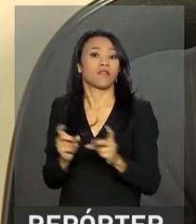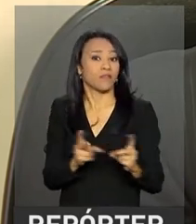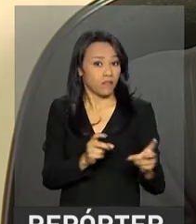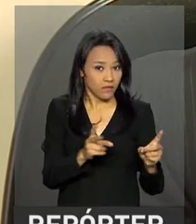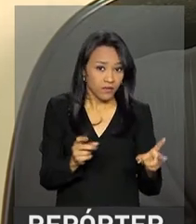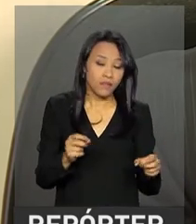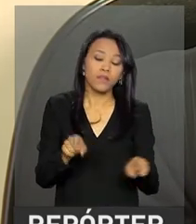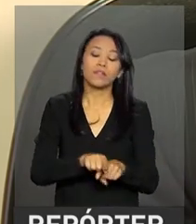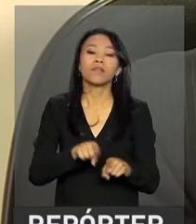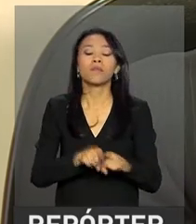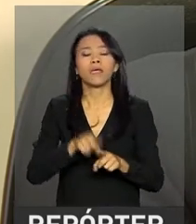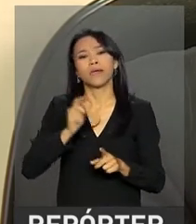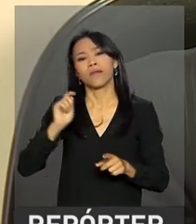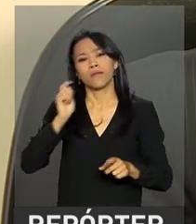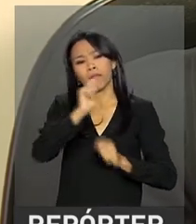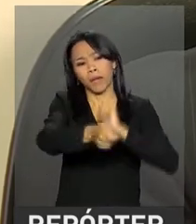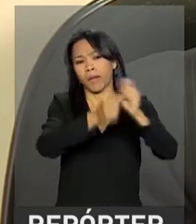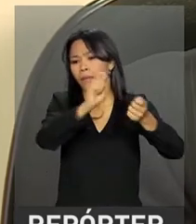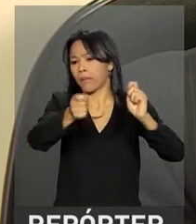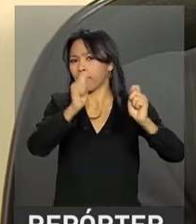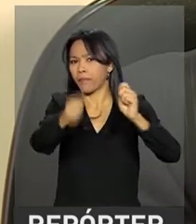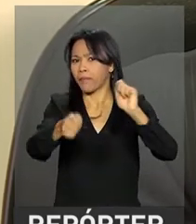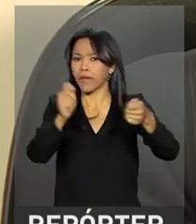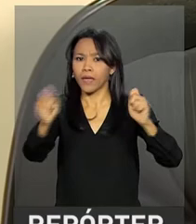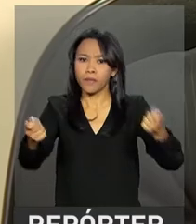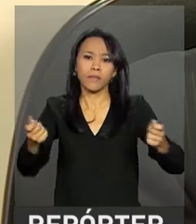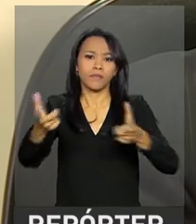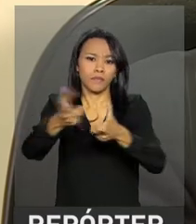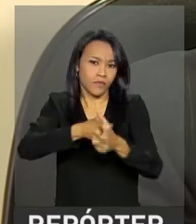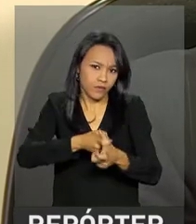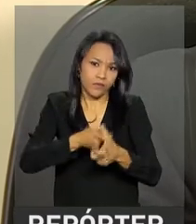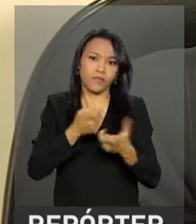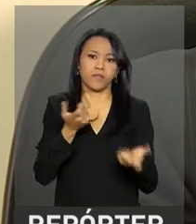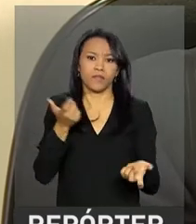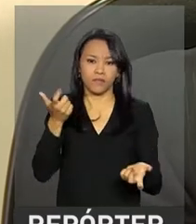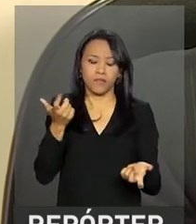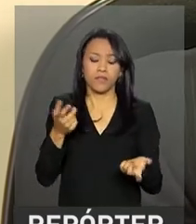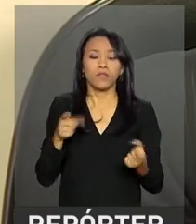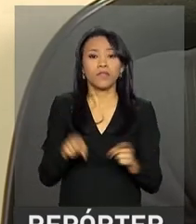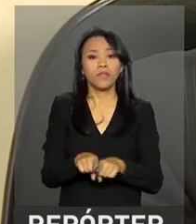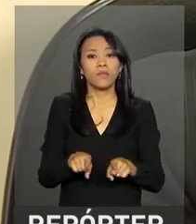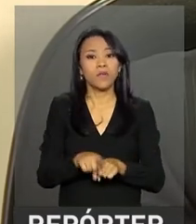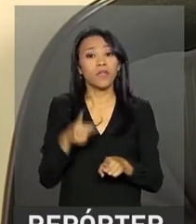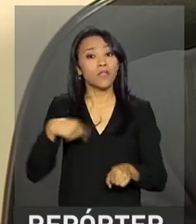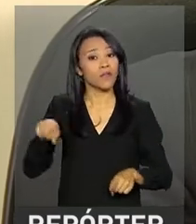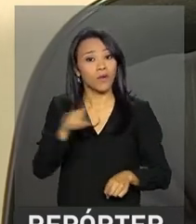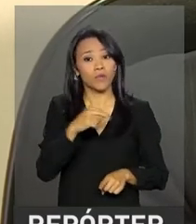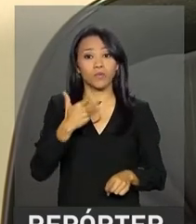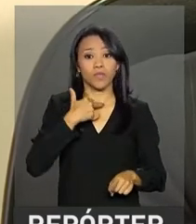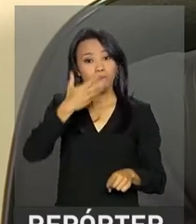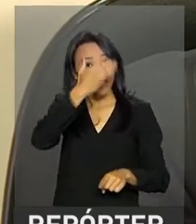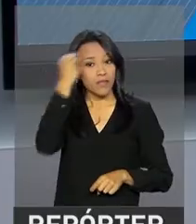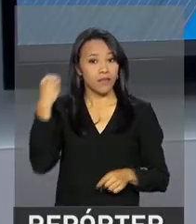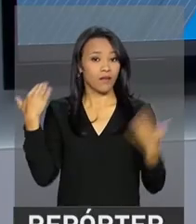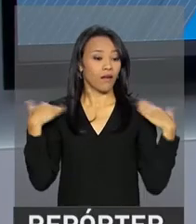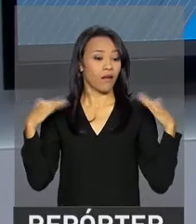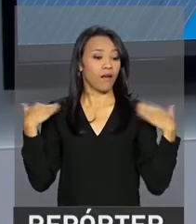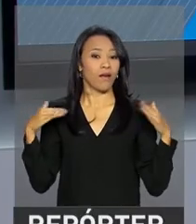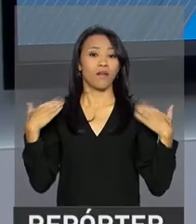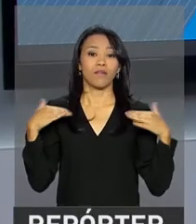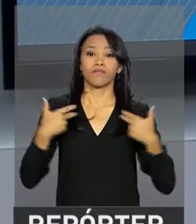questão de pagamento de alguma dívida é que você tenha adquirido e também não podemos esquecer o lazer